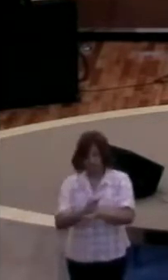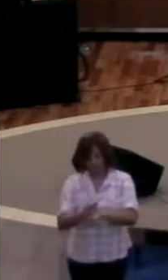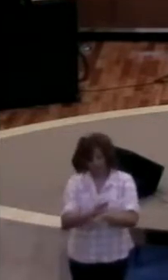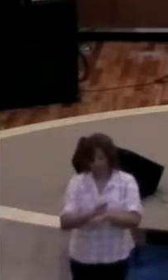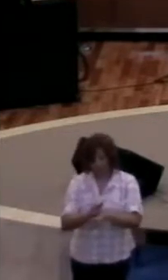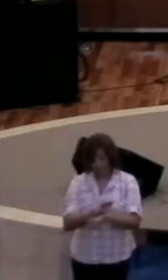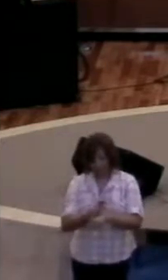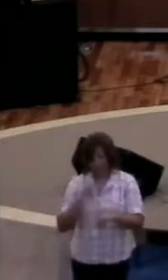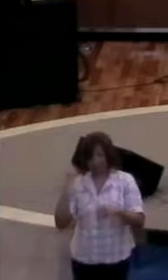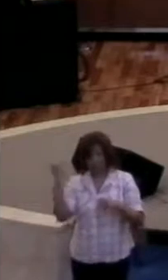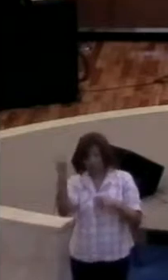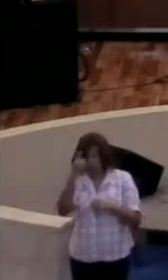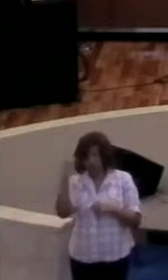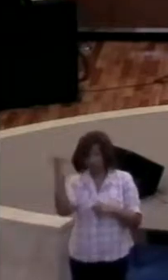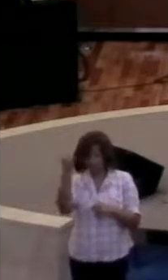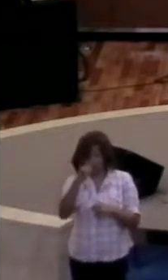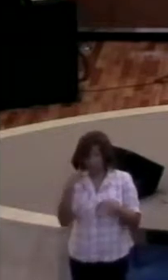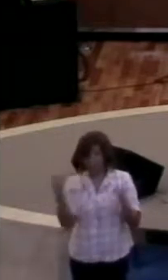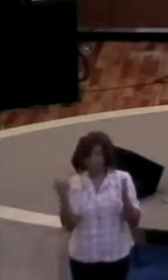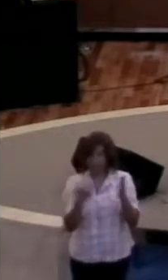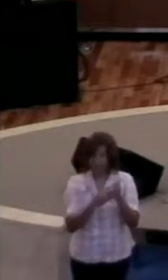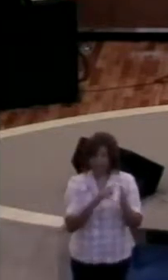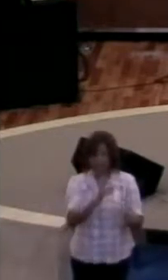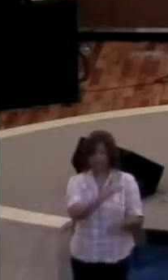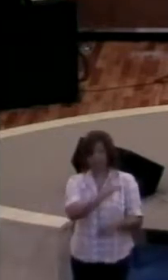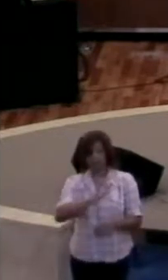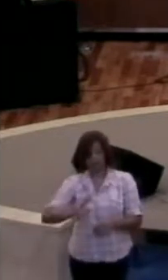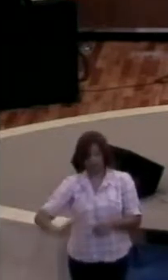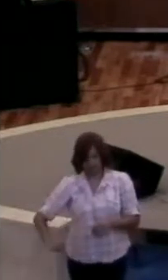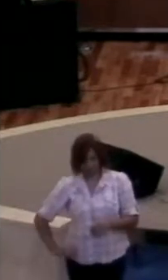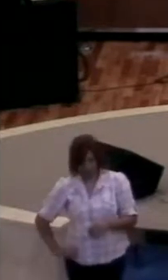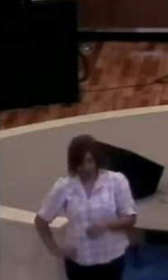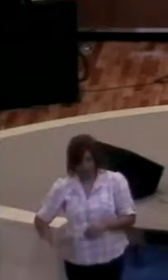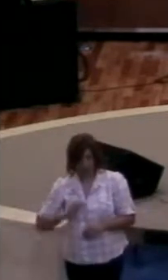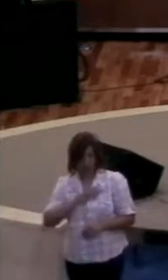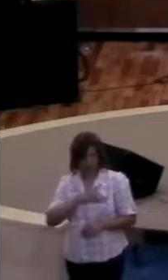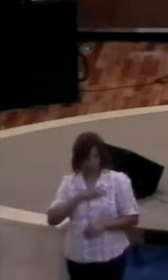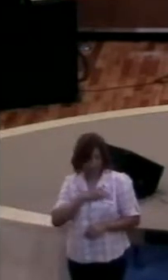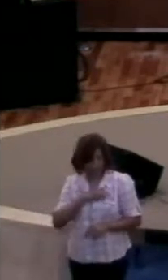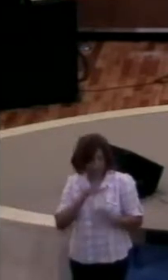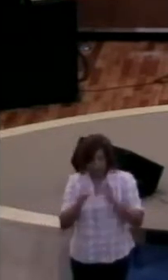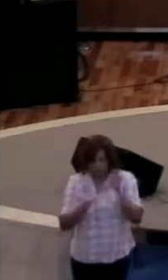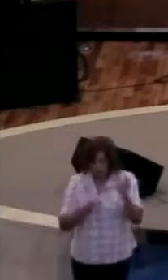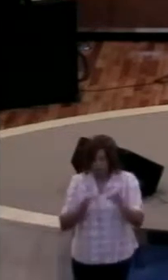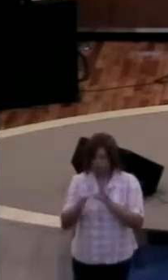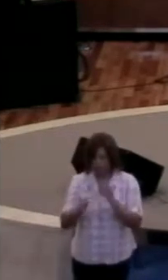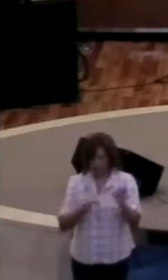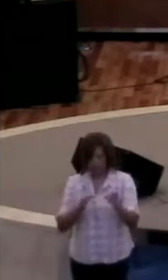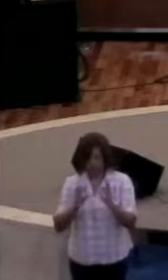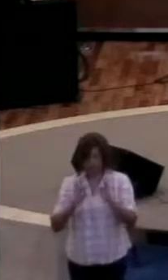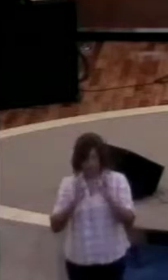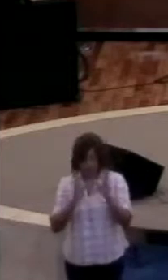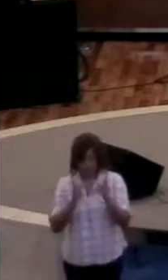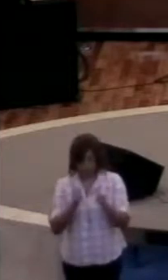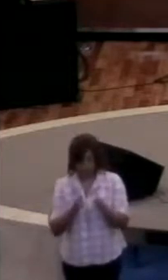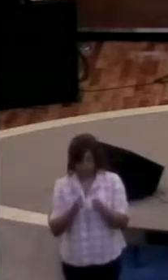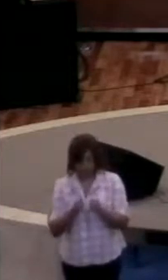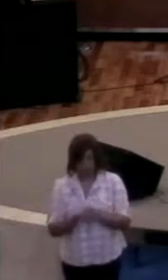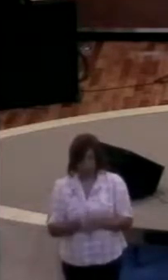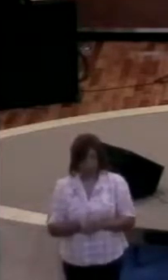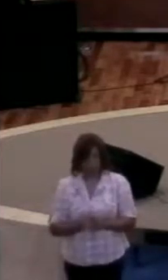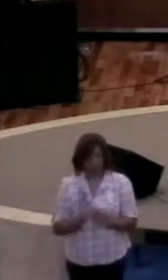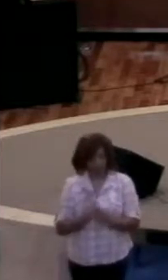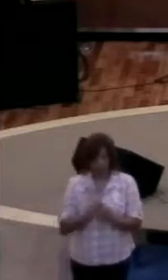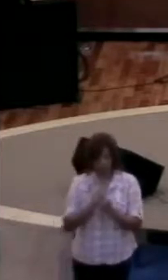cativeiro, e do cativeiro até o Cristo. Foi uma estratégia montada por ele, e ele começa a permear esse caminho para